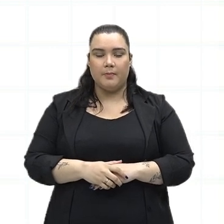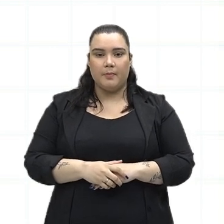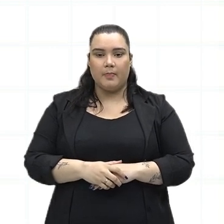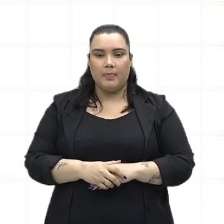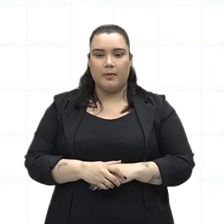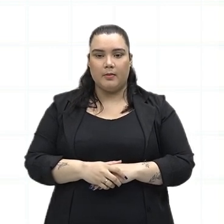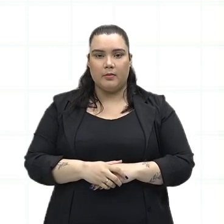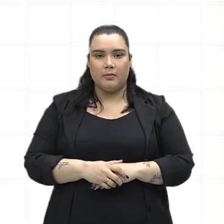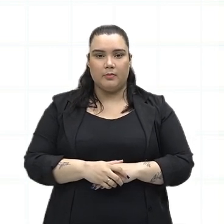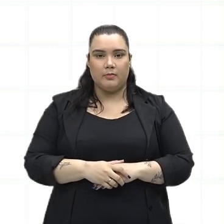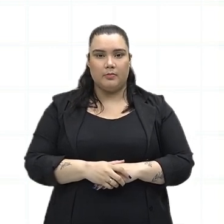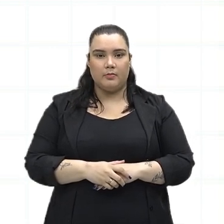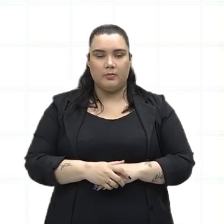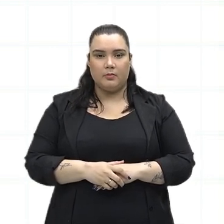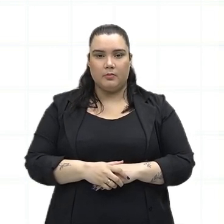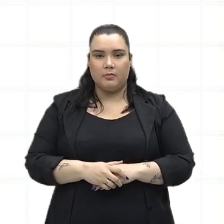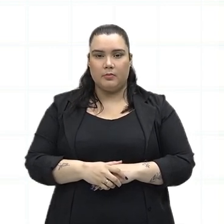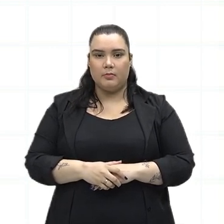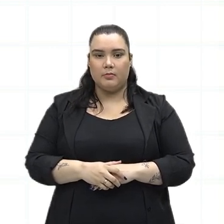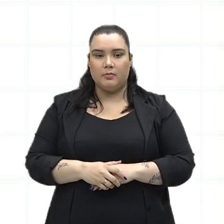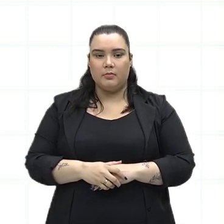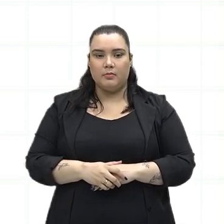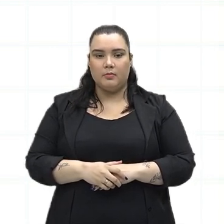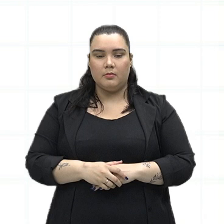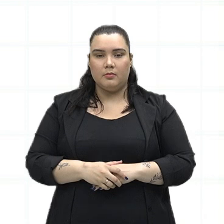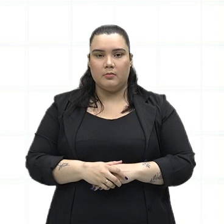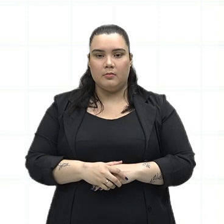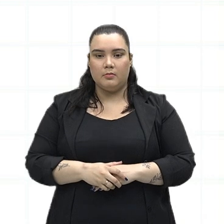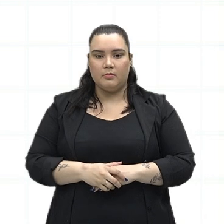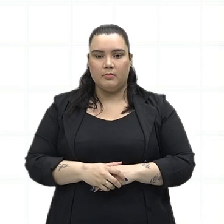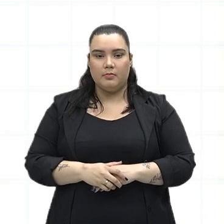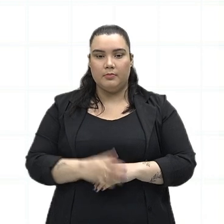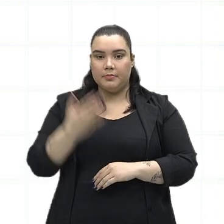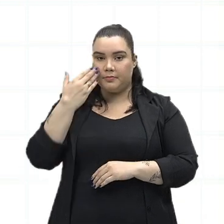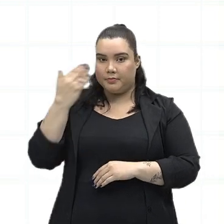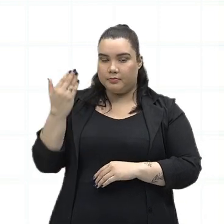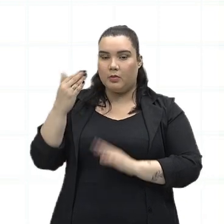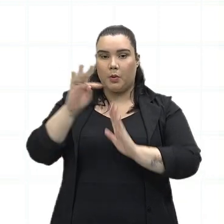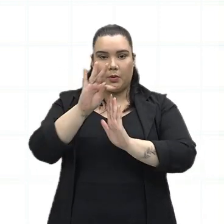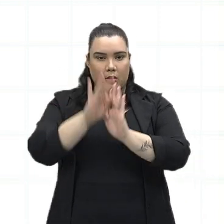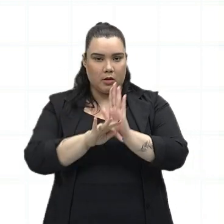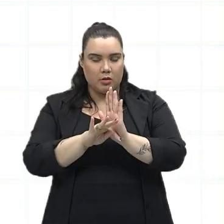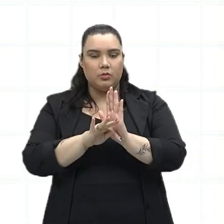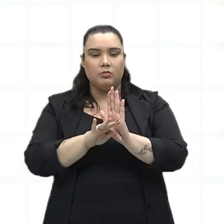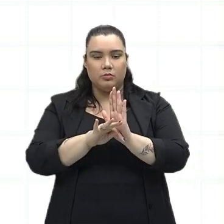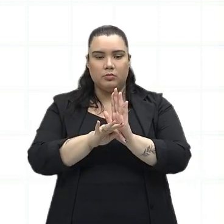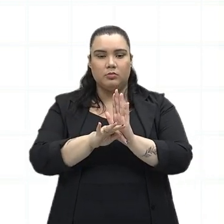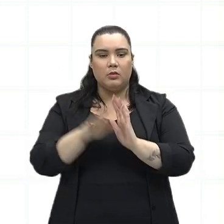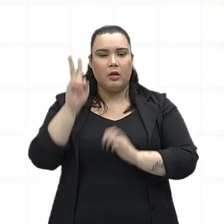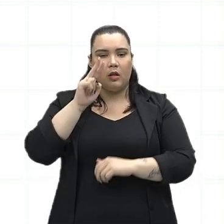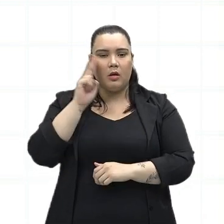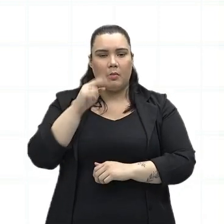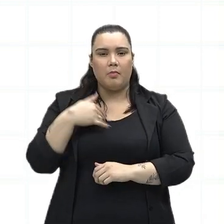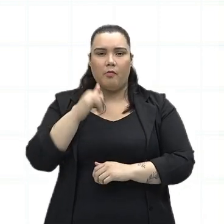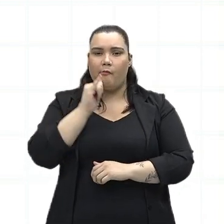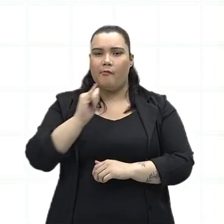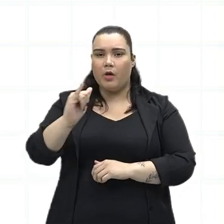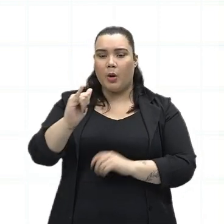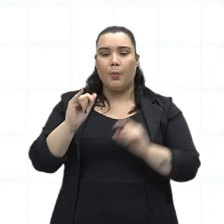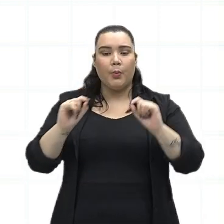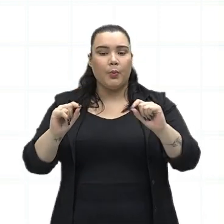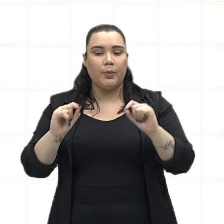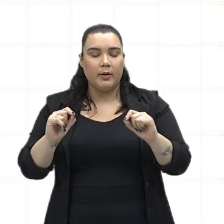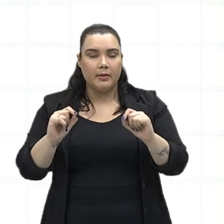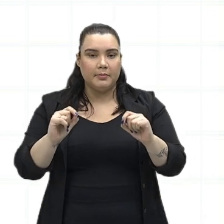300 million jobs, report, tá? Eu tenho esse texto. O que eu disse para vocês? tá? Com